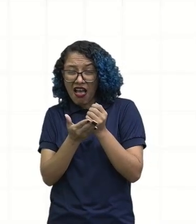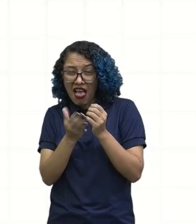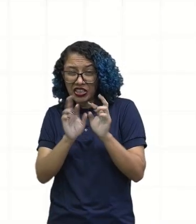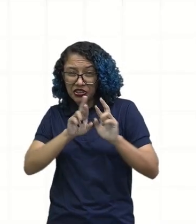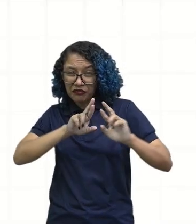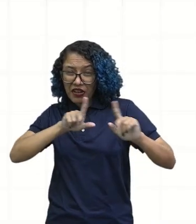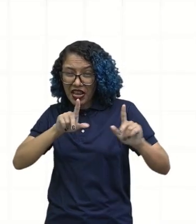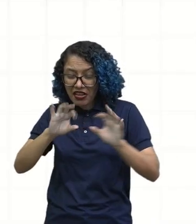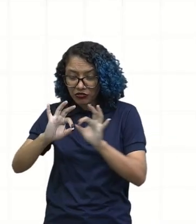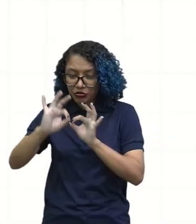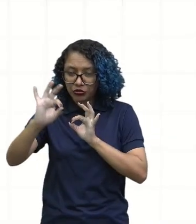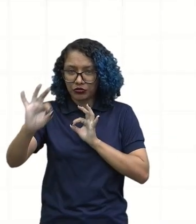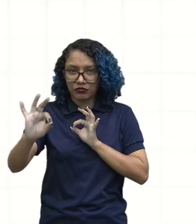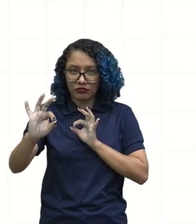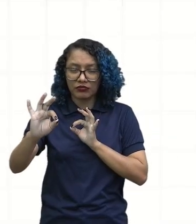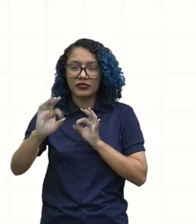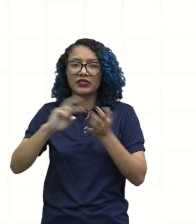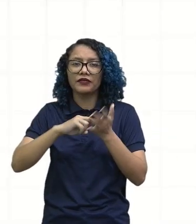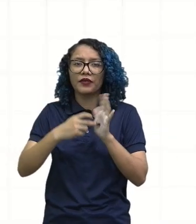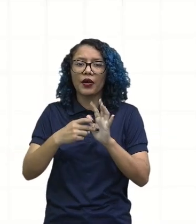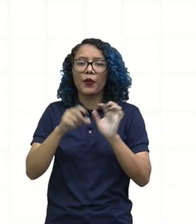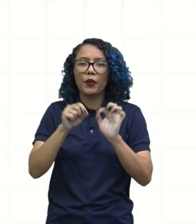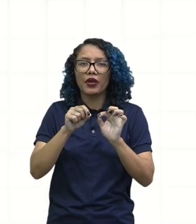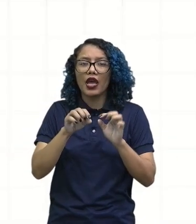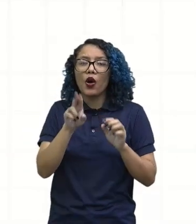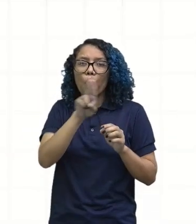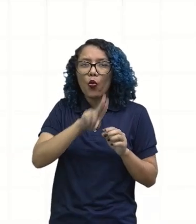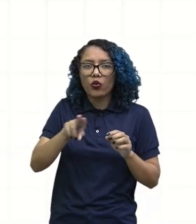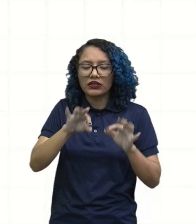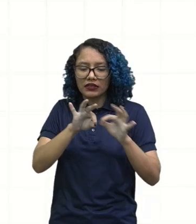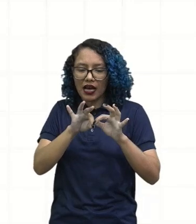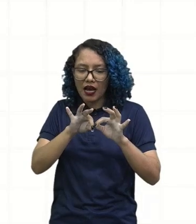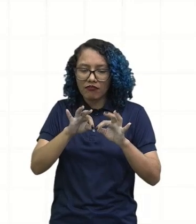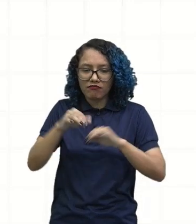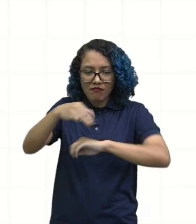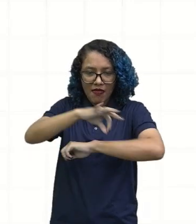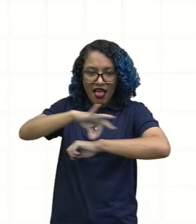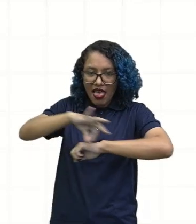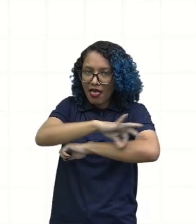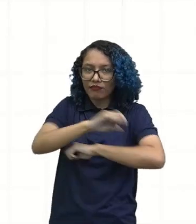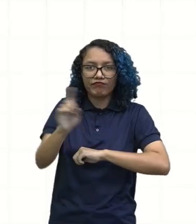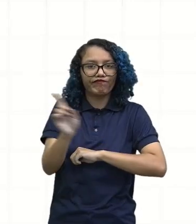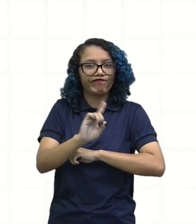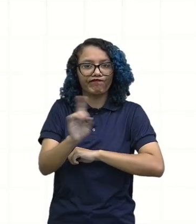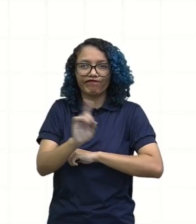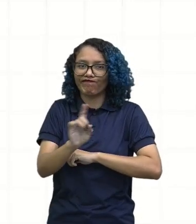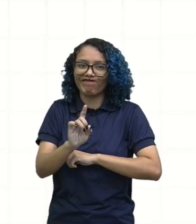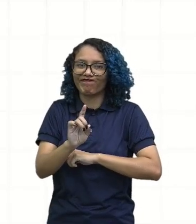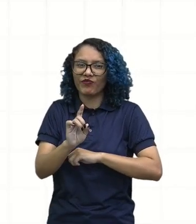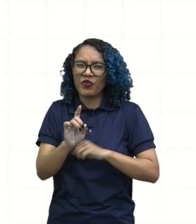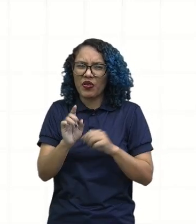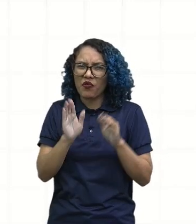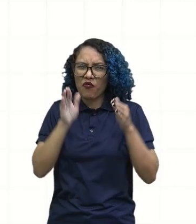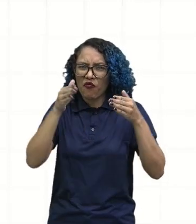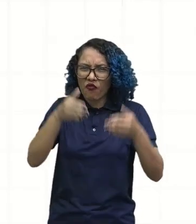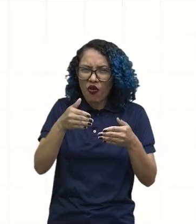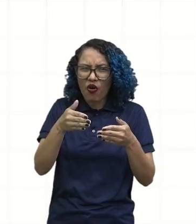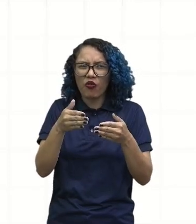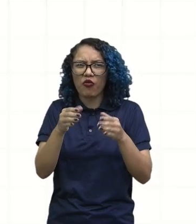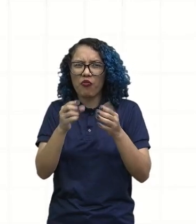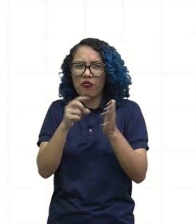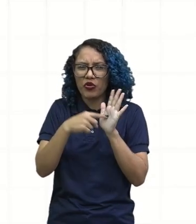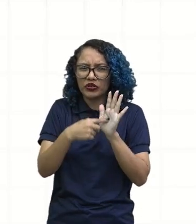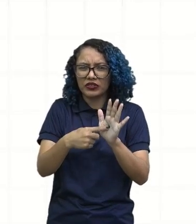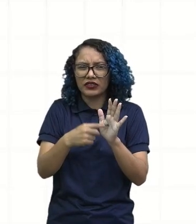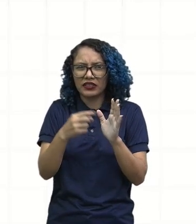distância. O que isso quer dizer? Quer dizer que não vamos utilizar uma régua para medir ângulo, tá bom? Não vai funcionar. Olha o que eu estou dizendo